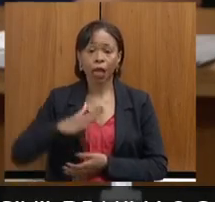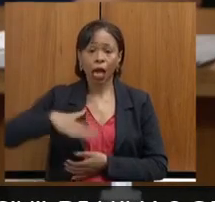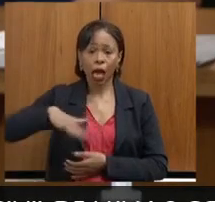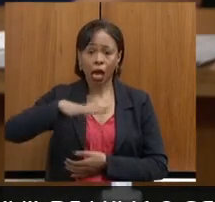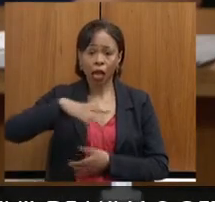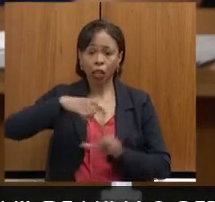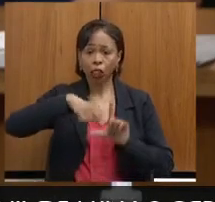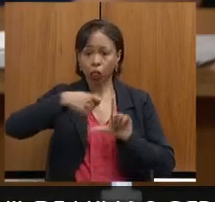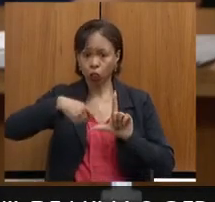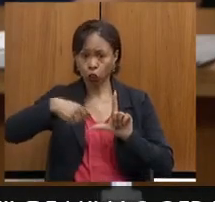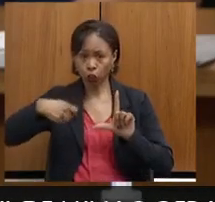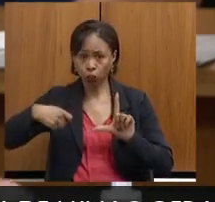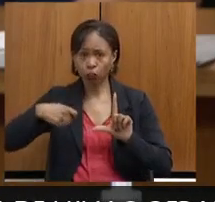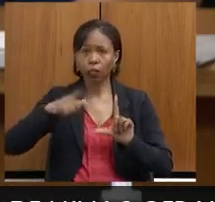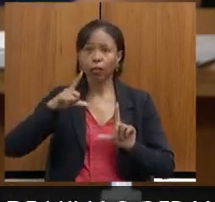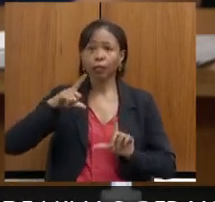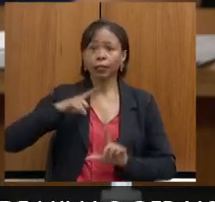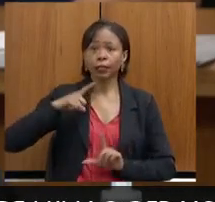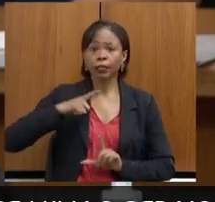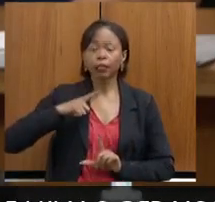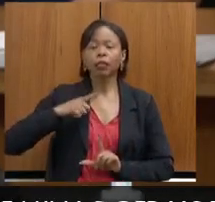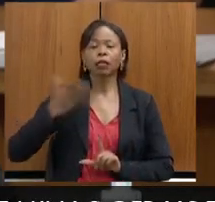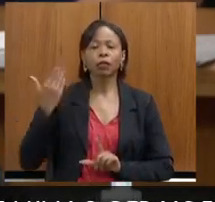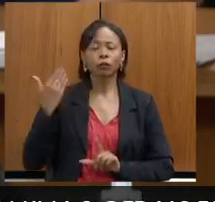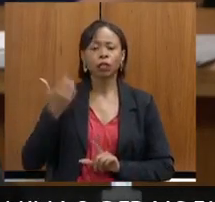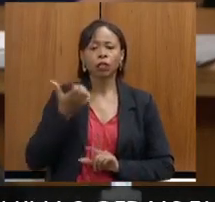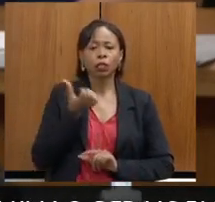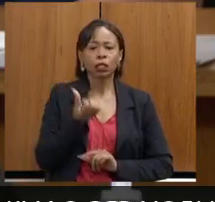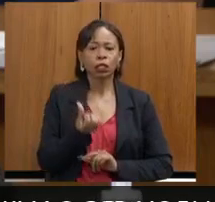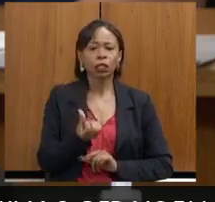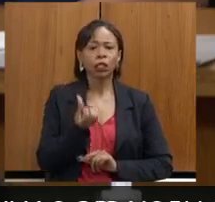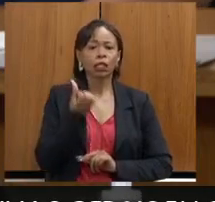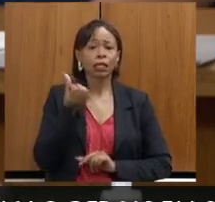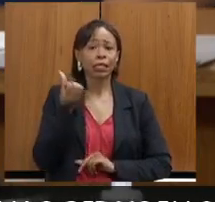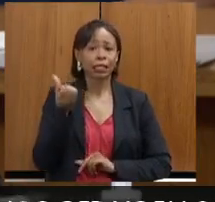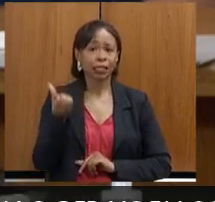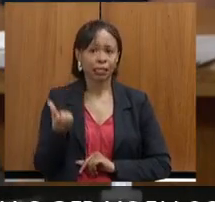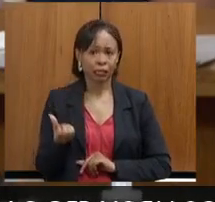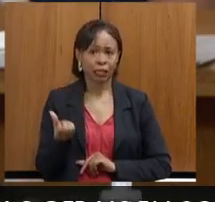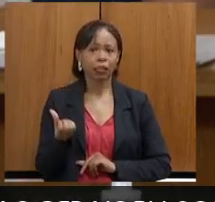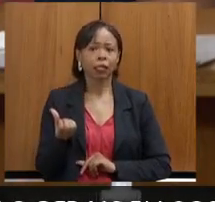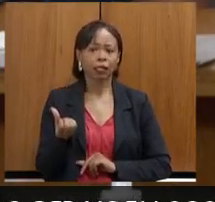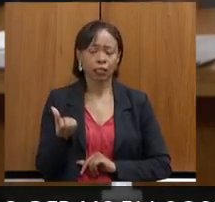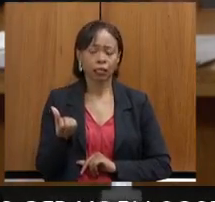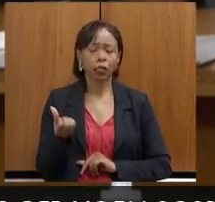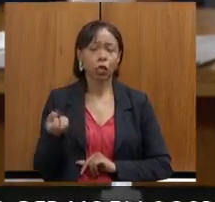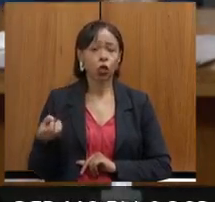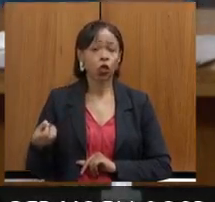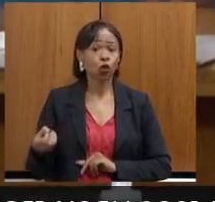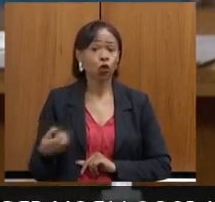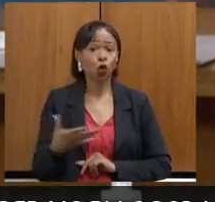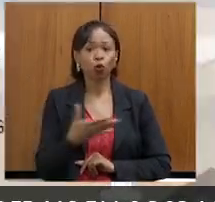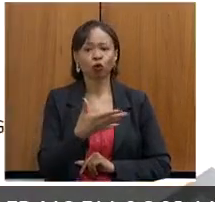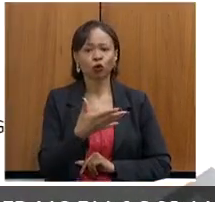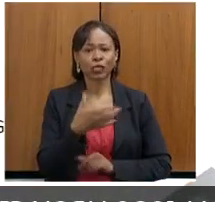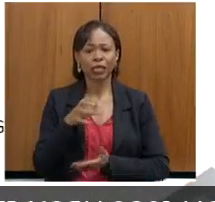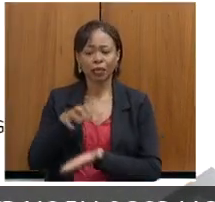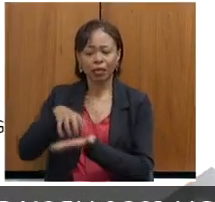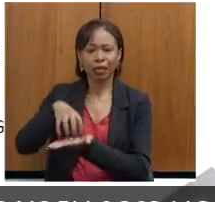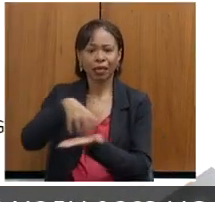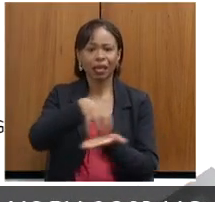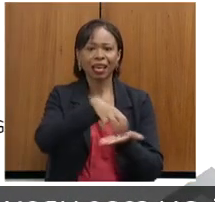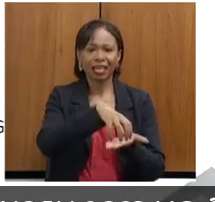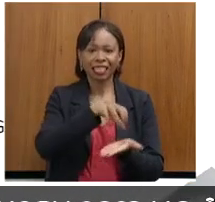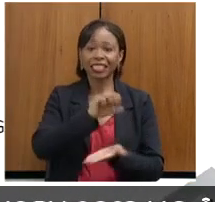da logística né nós tivemos 66 novas sedes